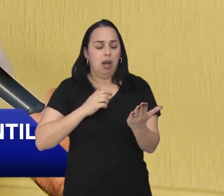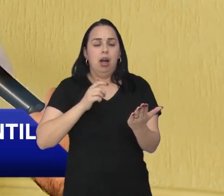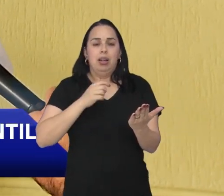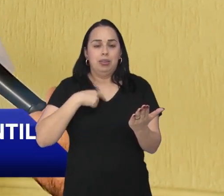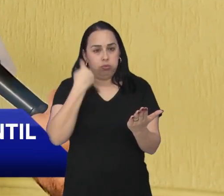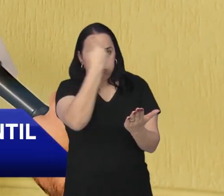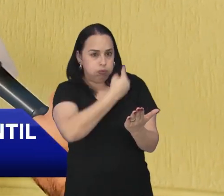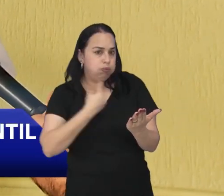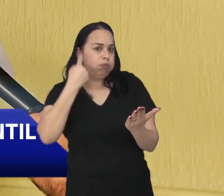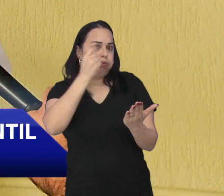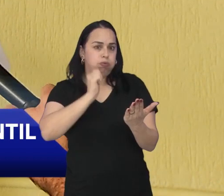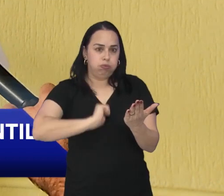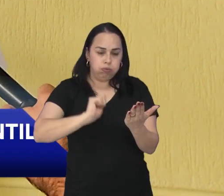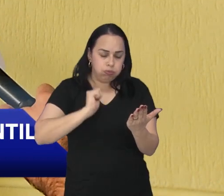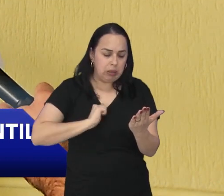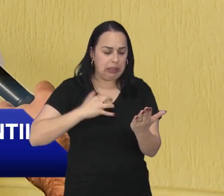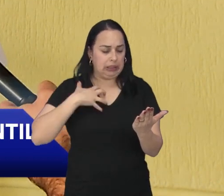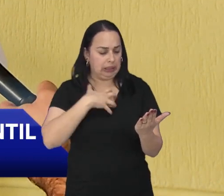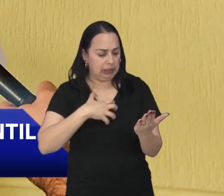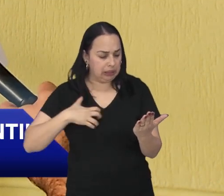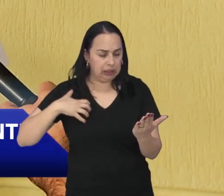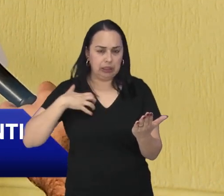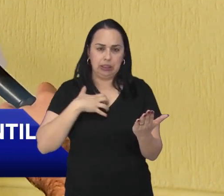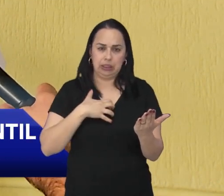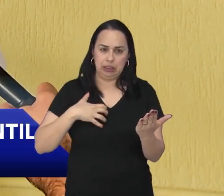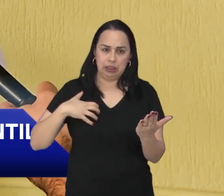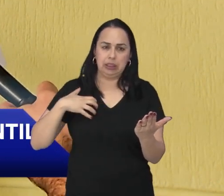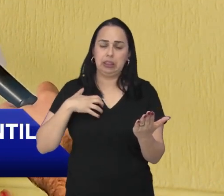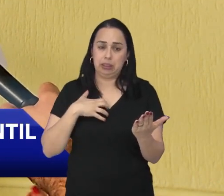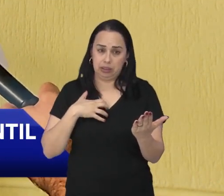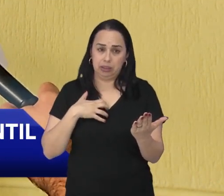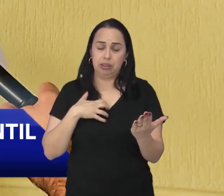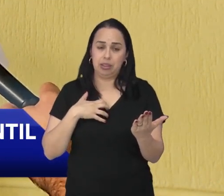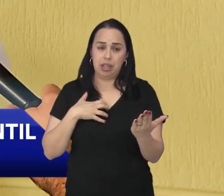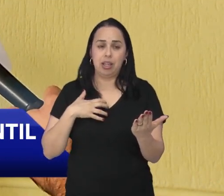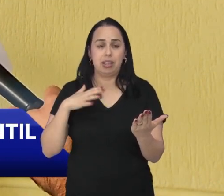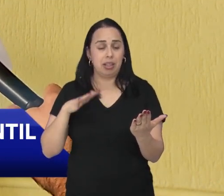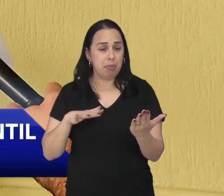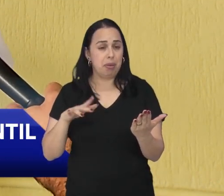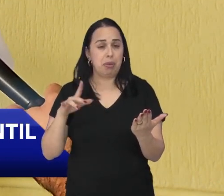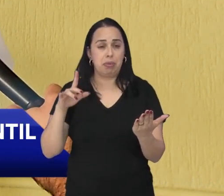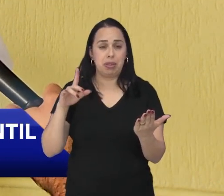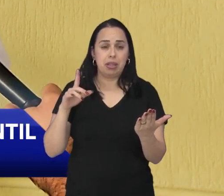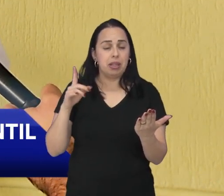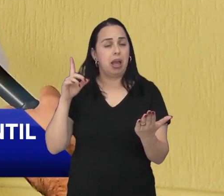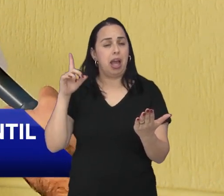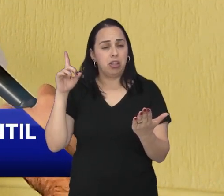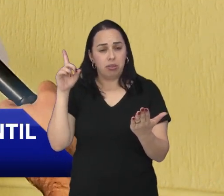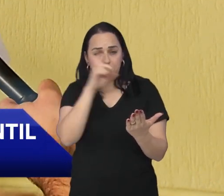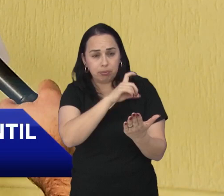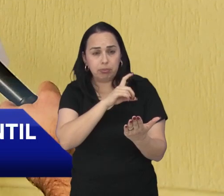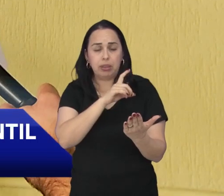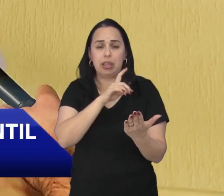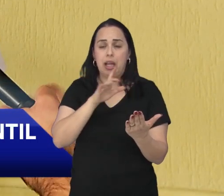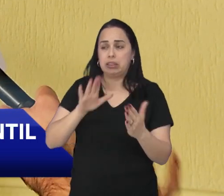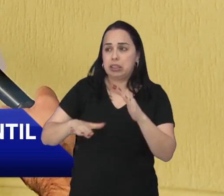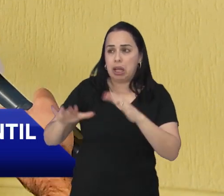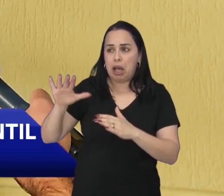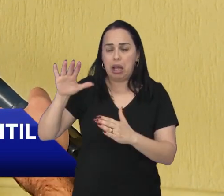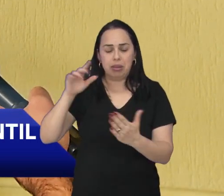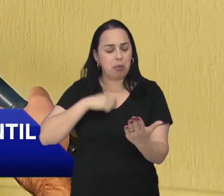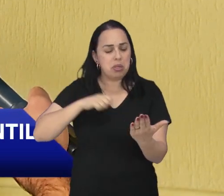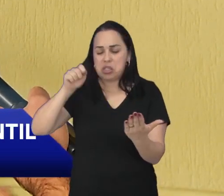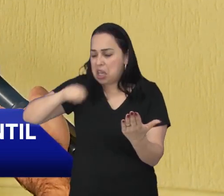exemplo, ansiedade, angústias e até dificuldade na motricidade, por exemplo, né? Uma motricidade fina, porque é tudo